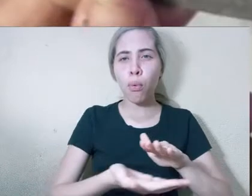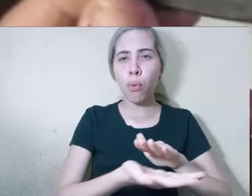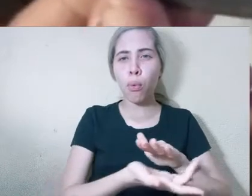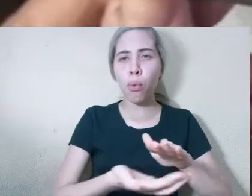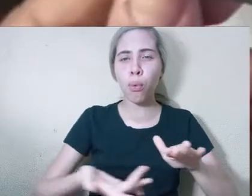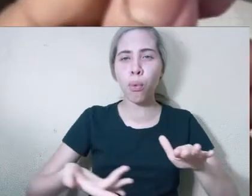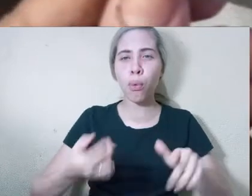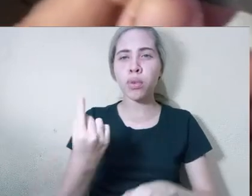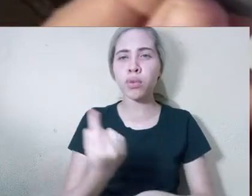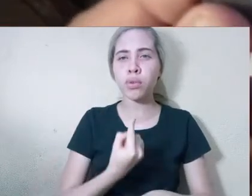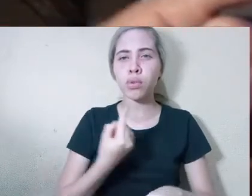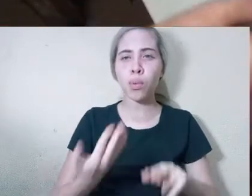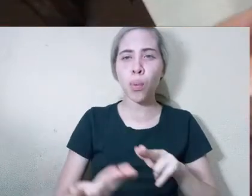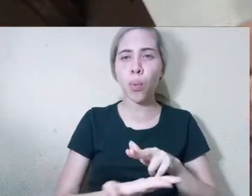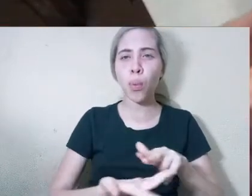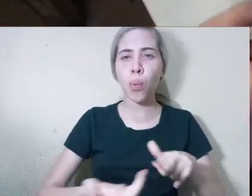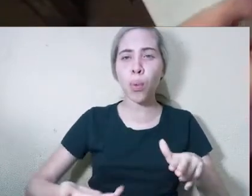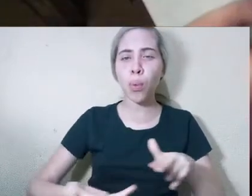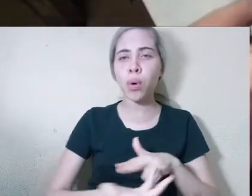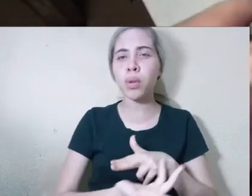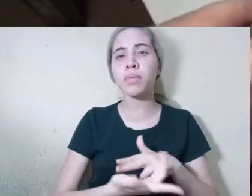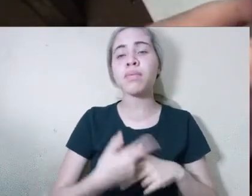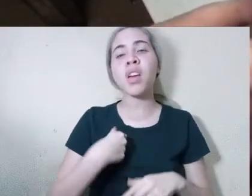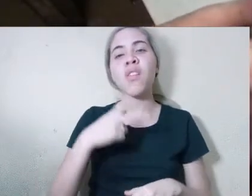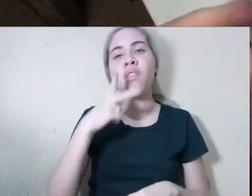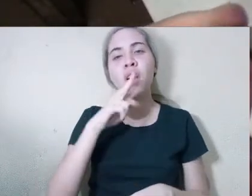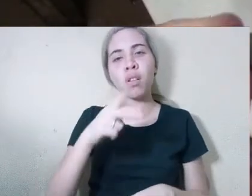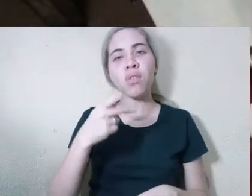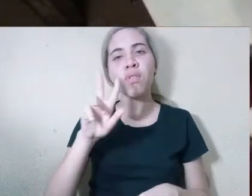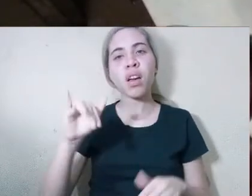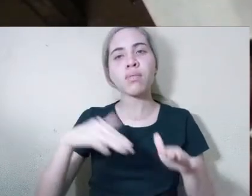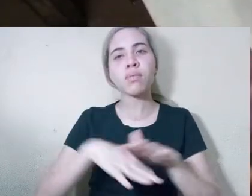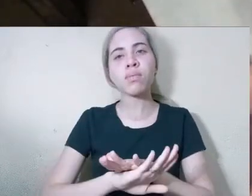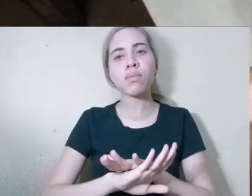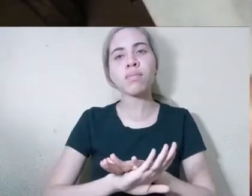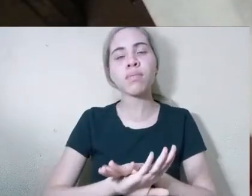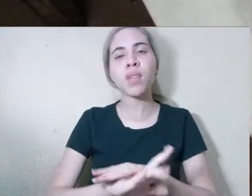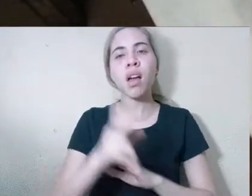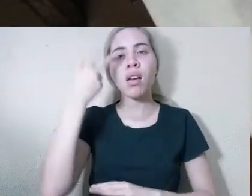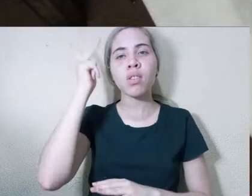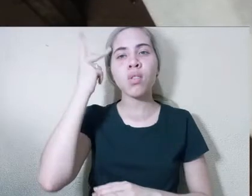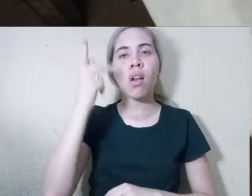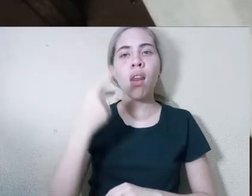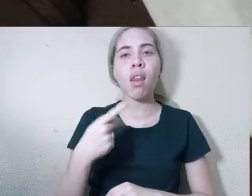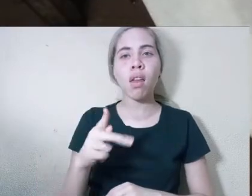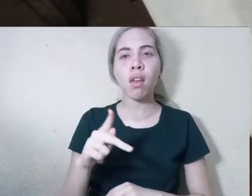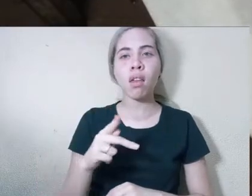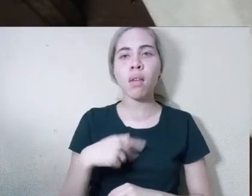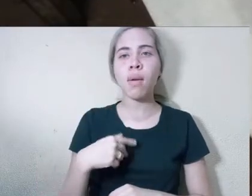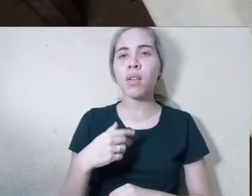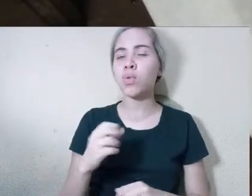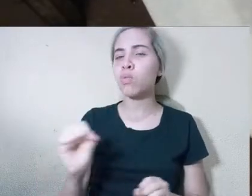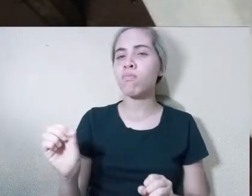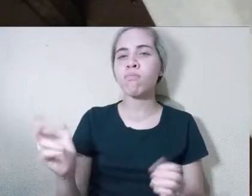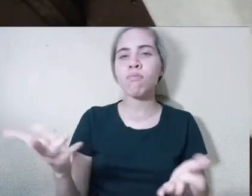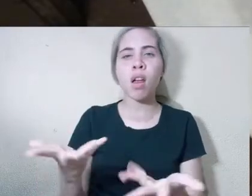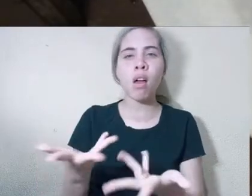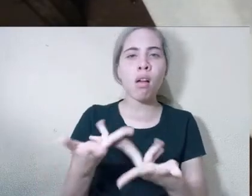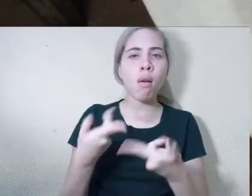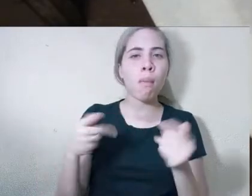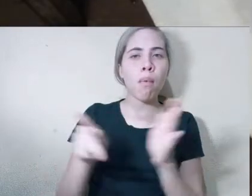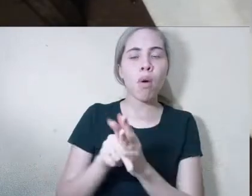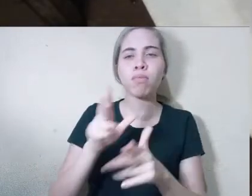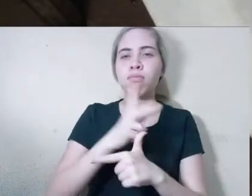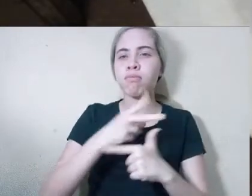Marquinhos, sozinho, né? Isso, foi. Essa aqui ele disse que vai guardar para a história, né? O primeiro sucesso dele. Aqui uns